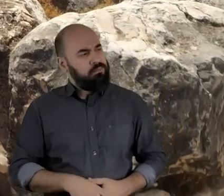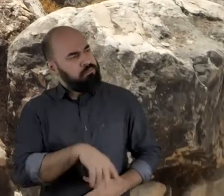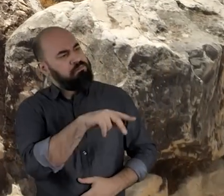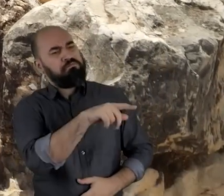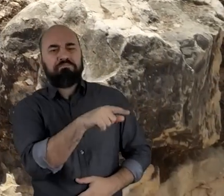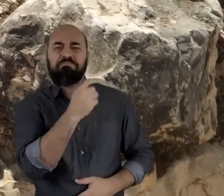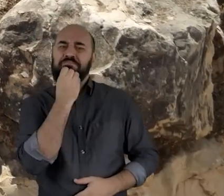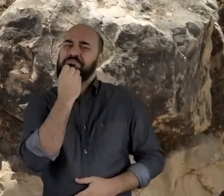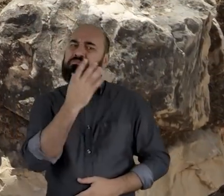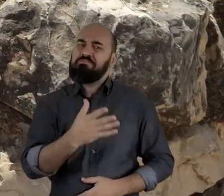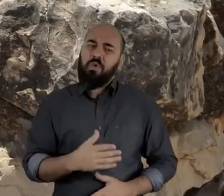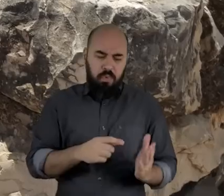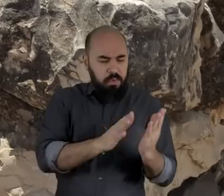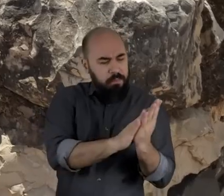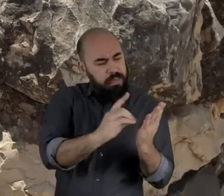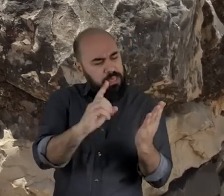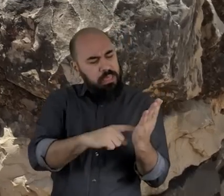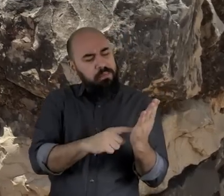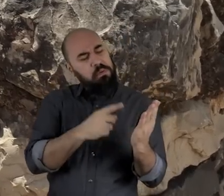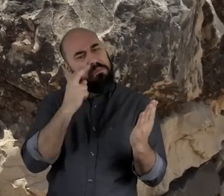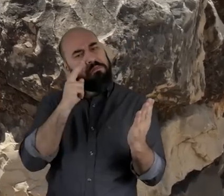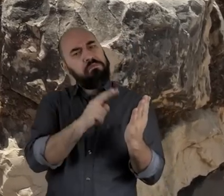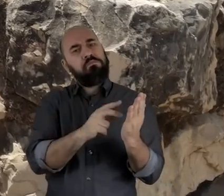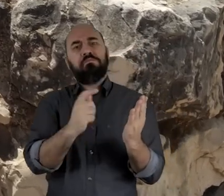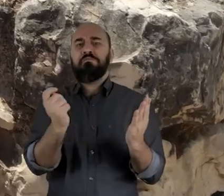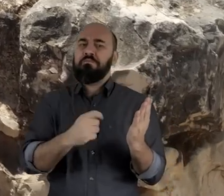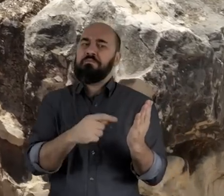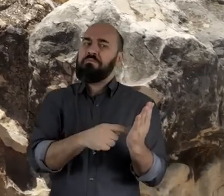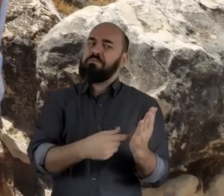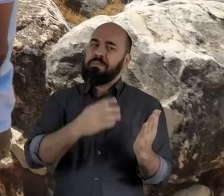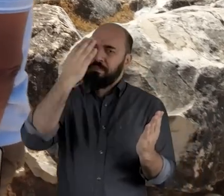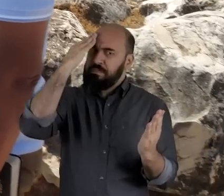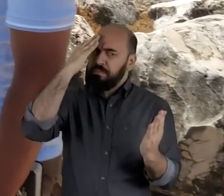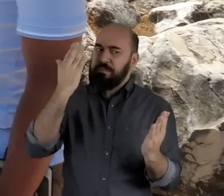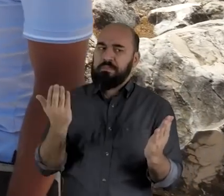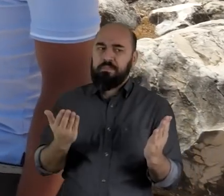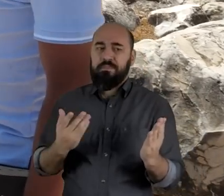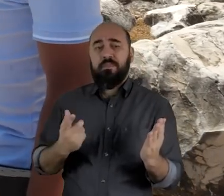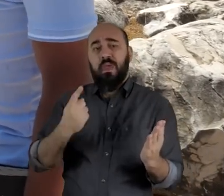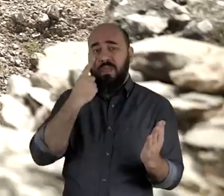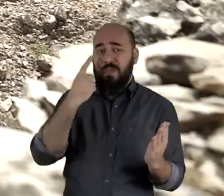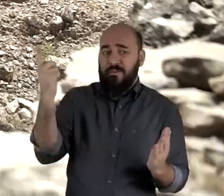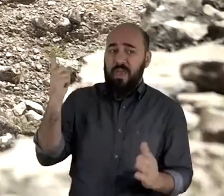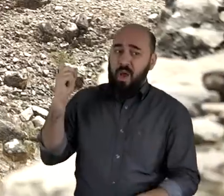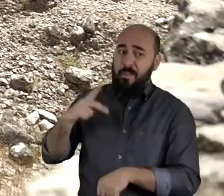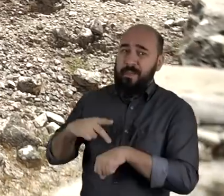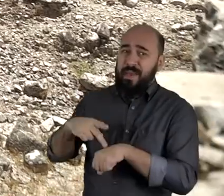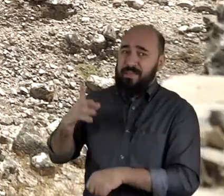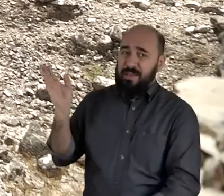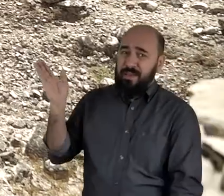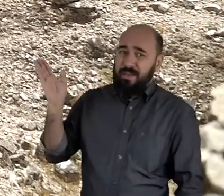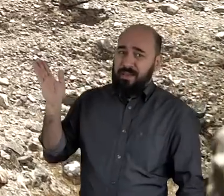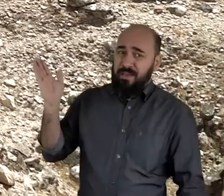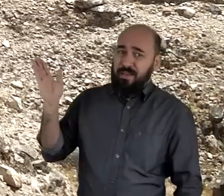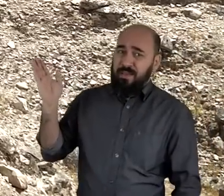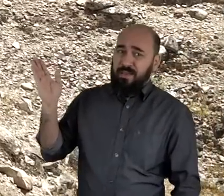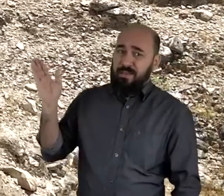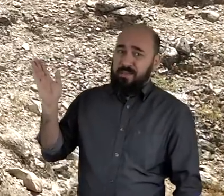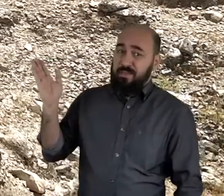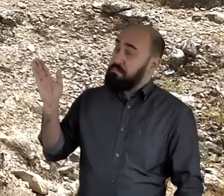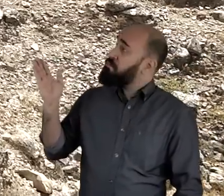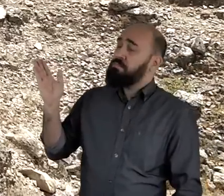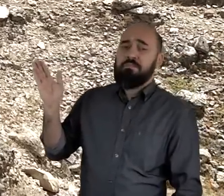bíblico, gente. Isso aqui é incrível. Agora, uma coisa que me chama a atenção logo que eu chego aqui é aquela pedra grande ali, olha. Tá vendo? e